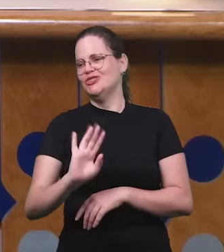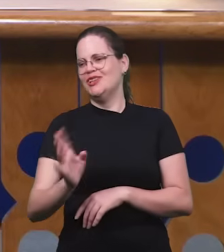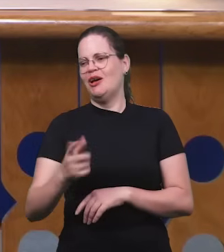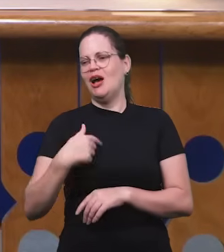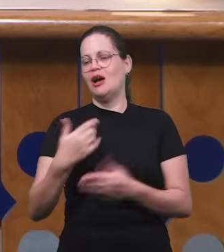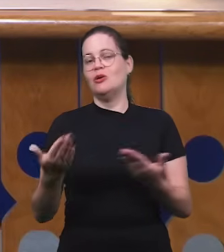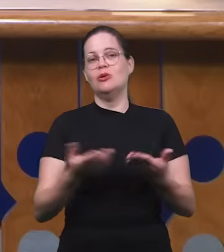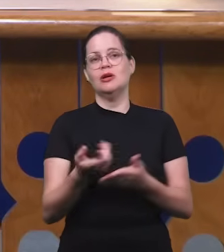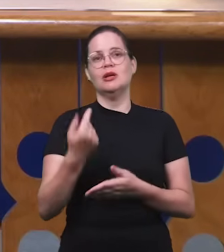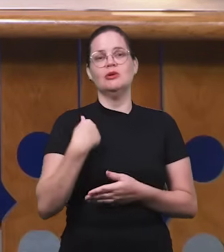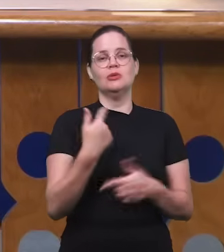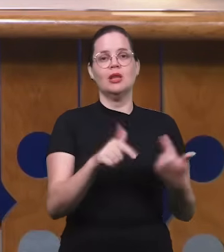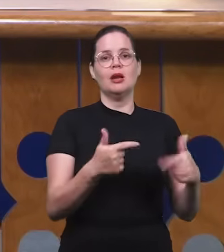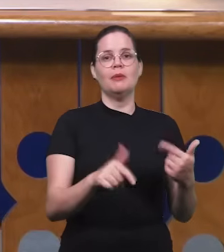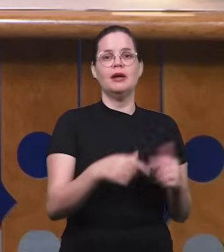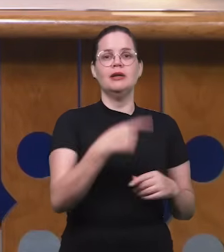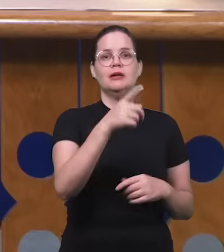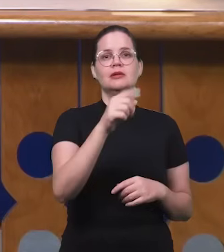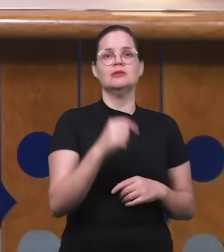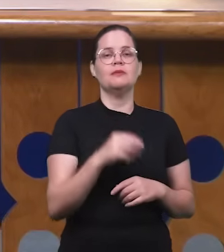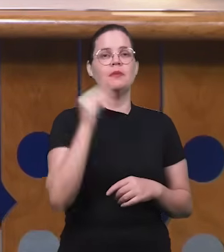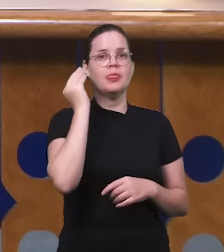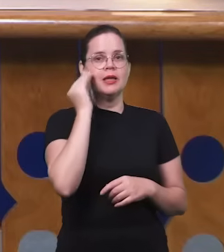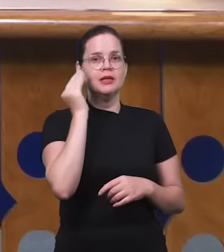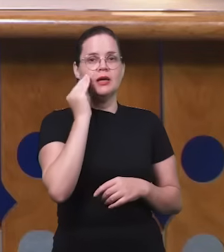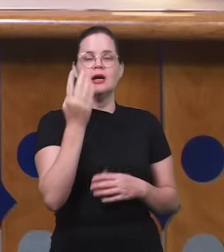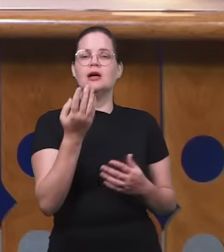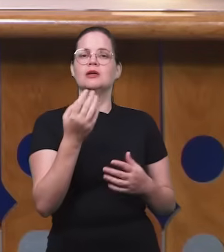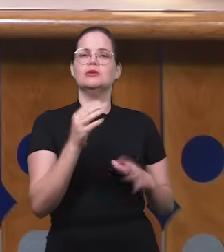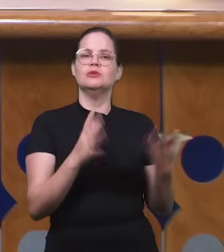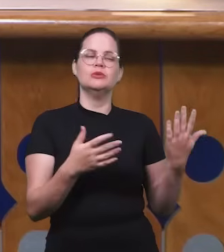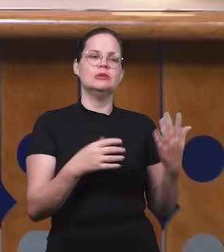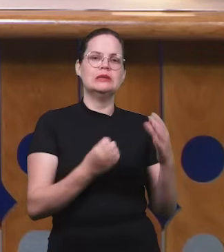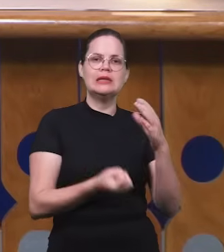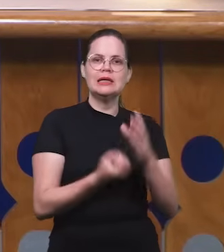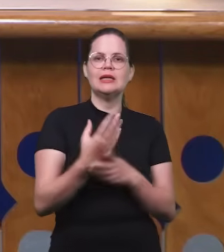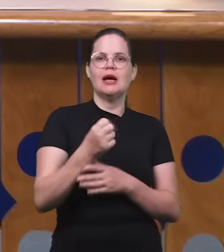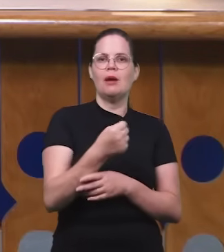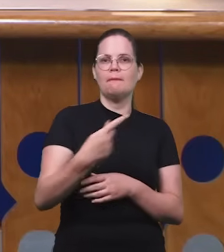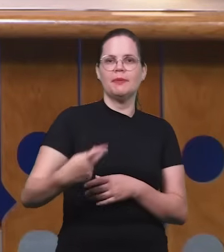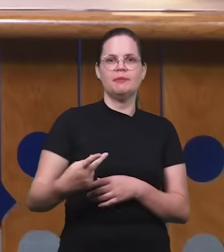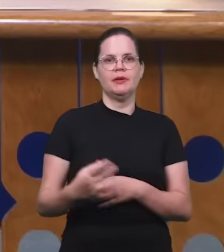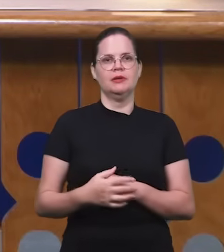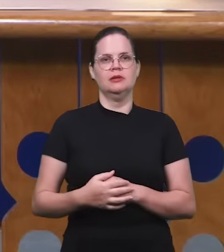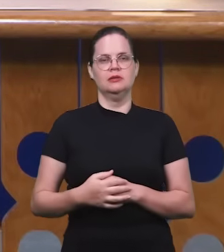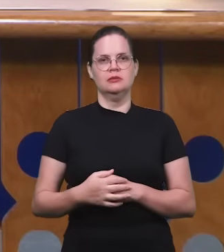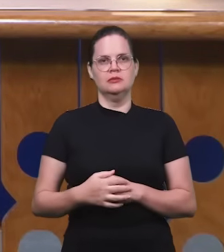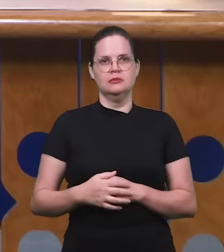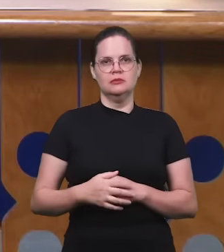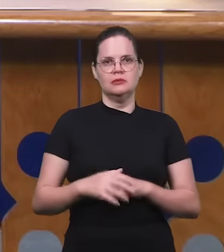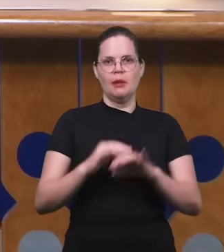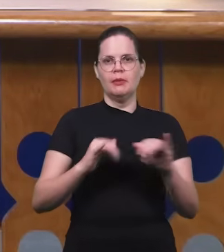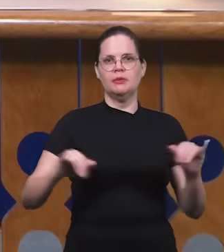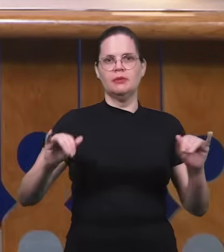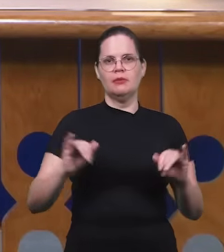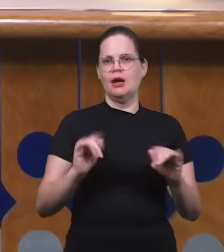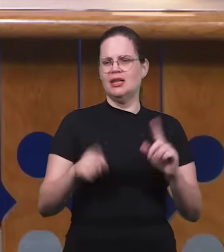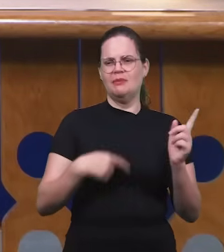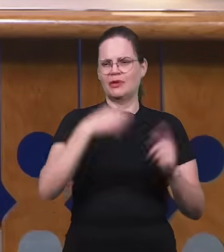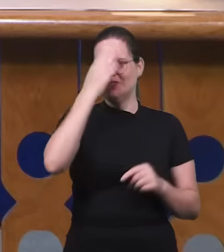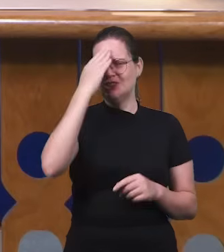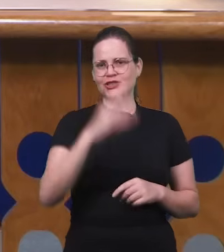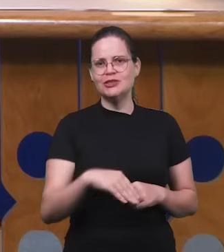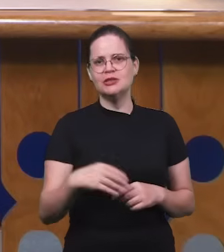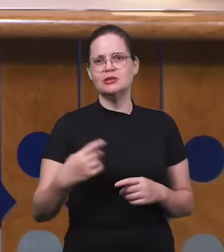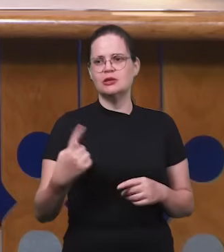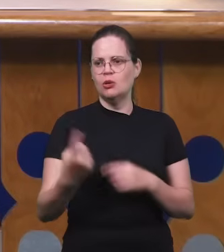mais, agora eu estou trabalhando, que eu estou tentando montar um aplicativo para colocar no mercado. E daqui a pouco, mais um